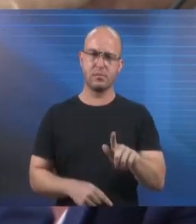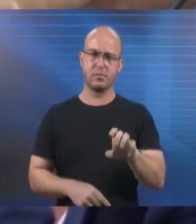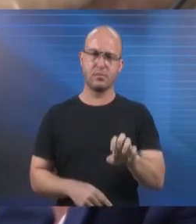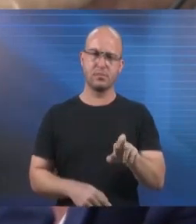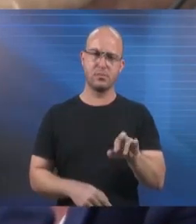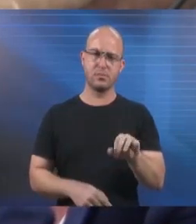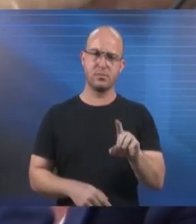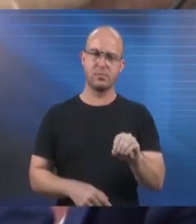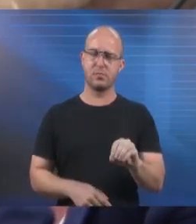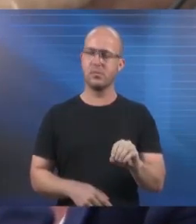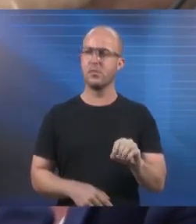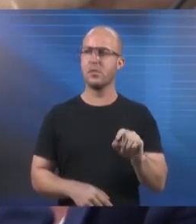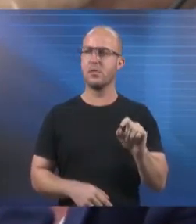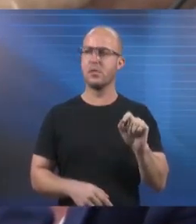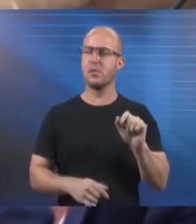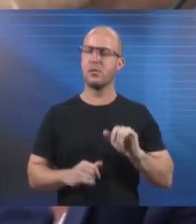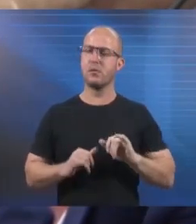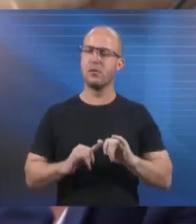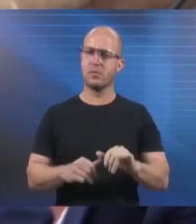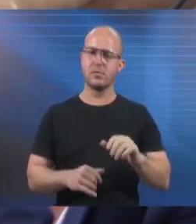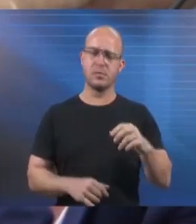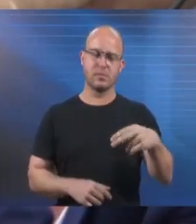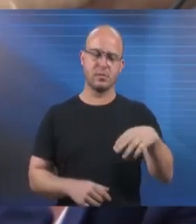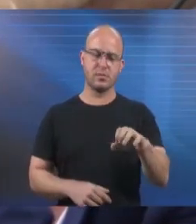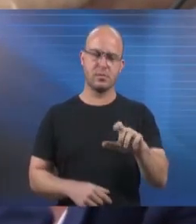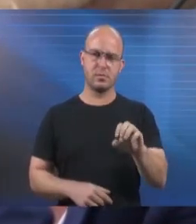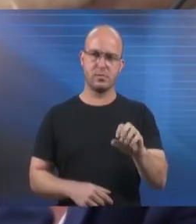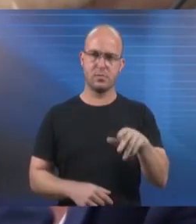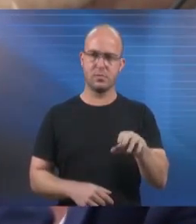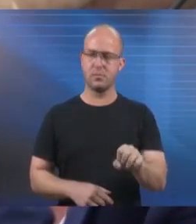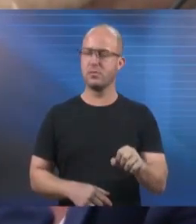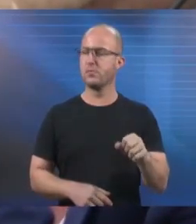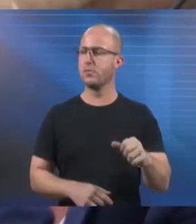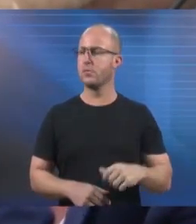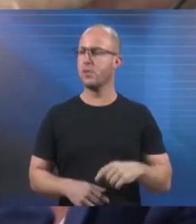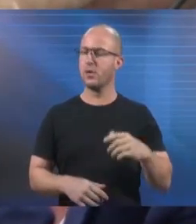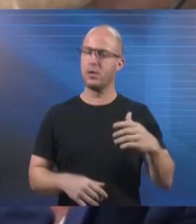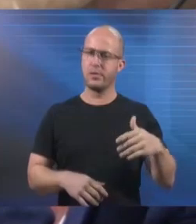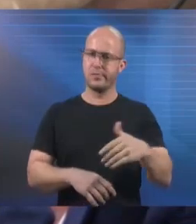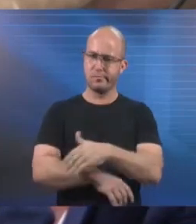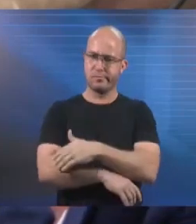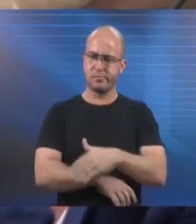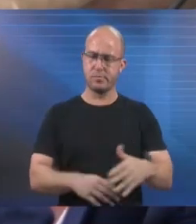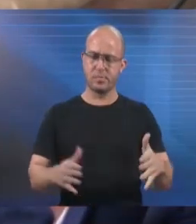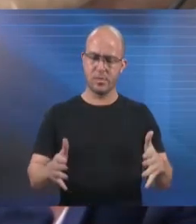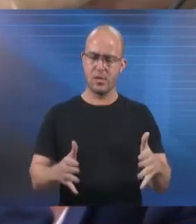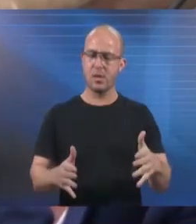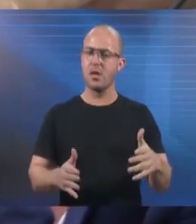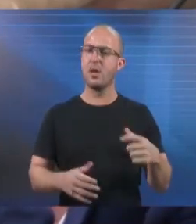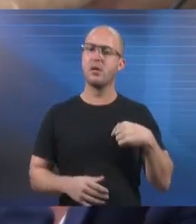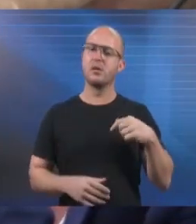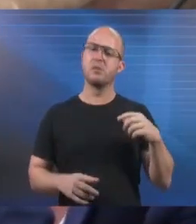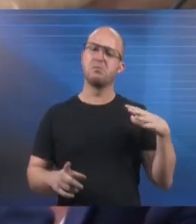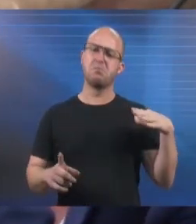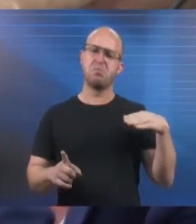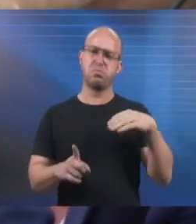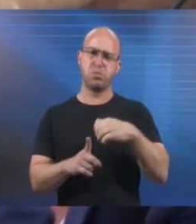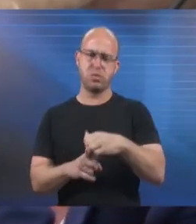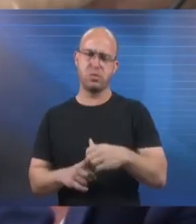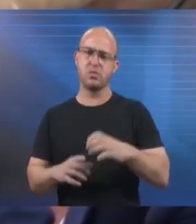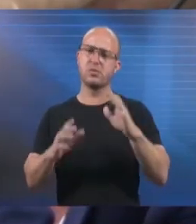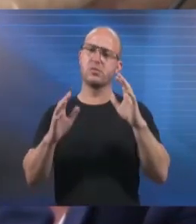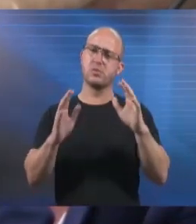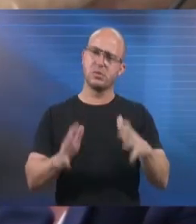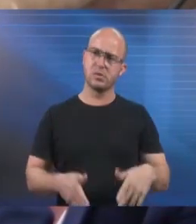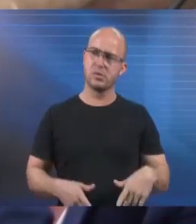França Onde fica o comércio de nego Neves esse treo está acontecendo muitos acidentes nesse local onde já